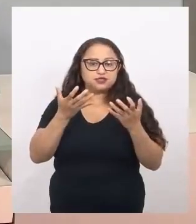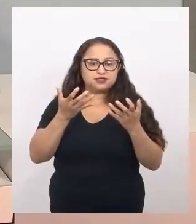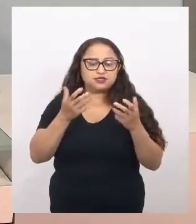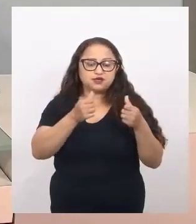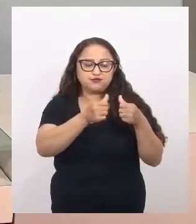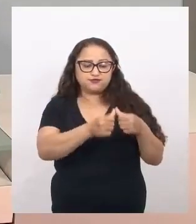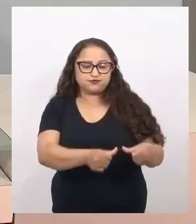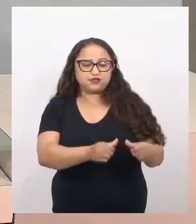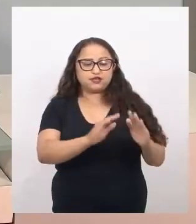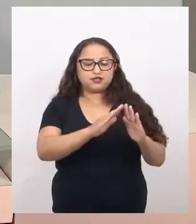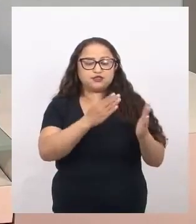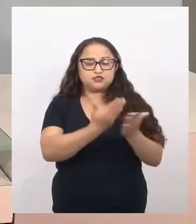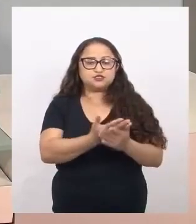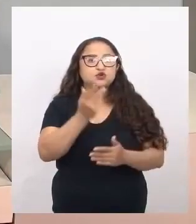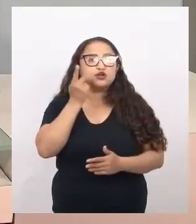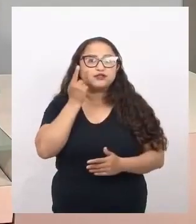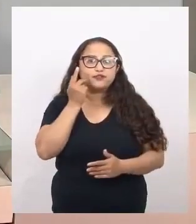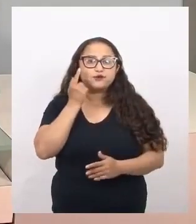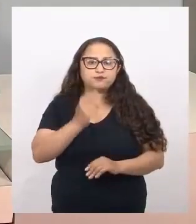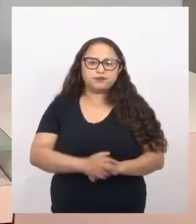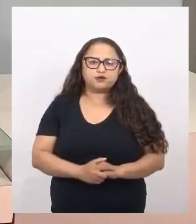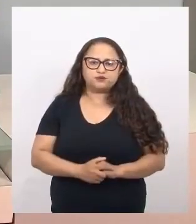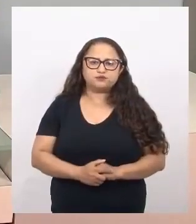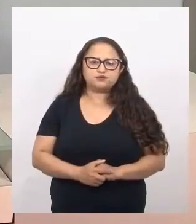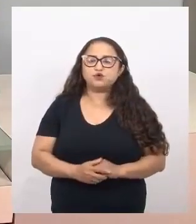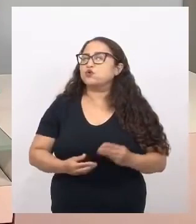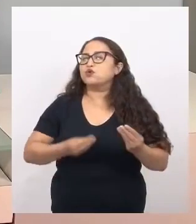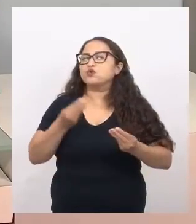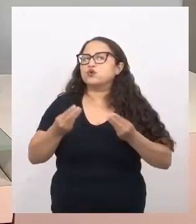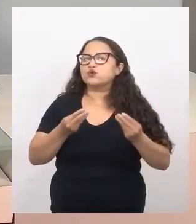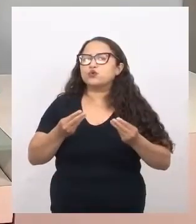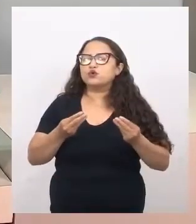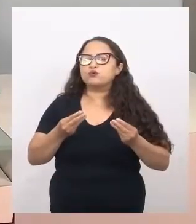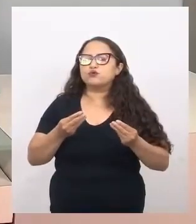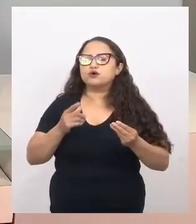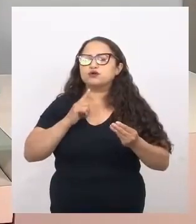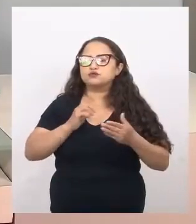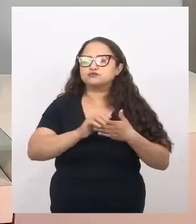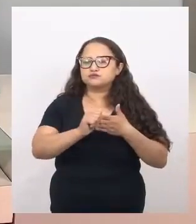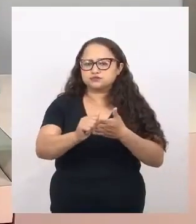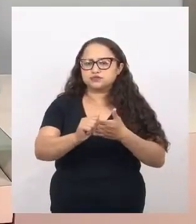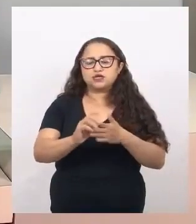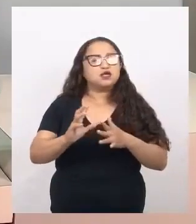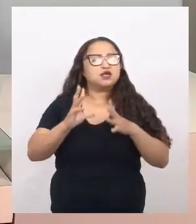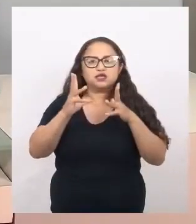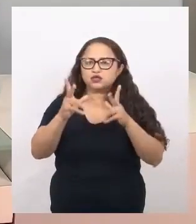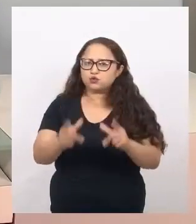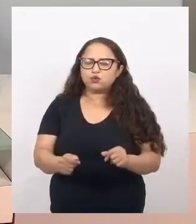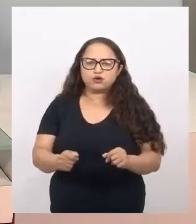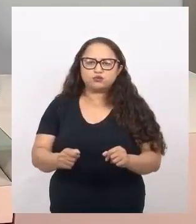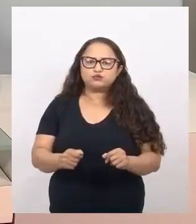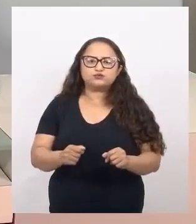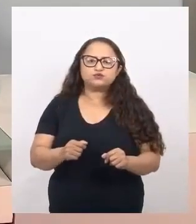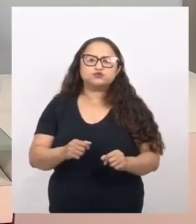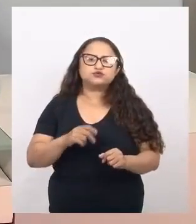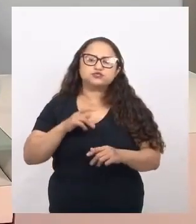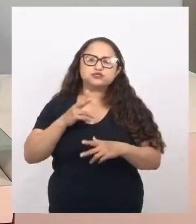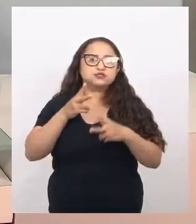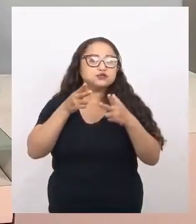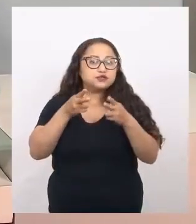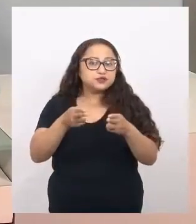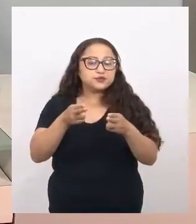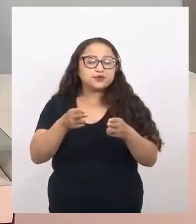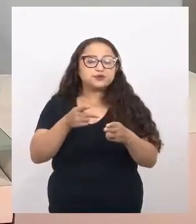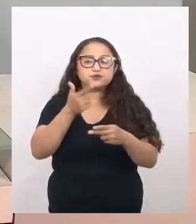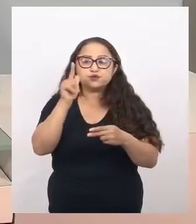permanecer numa escola de tempo regular. Quando ele deverá manifestar interesse? No mesmo momento dos outros professores. Então, se ele